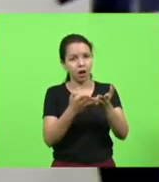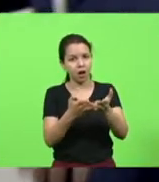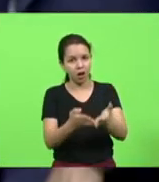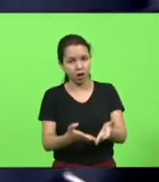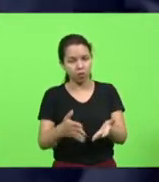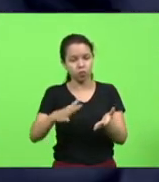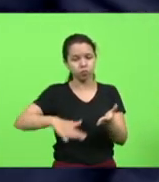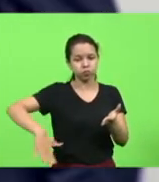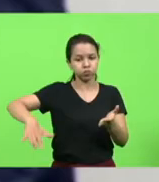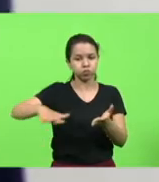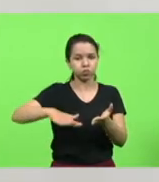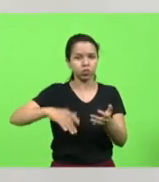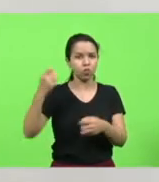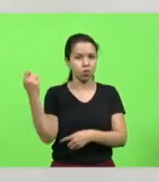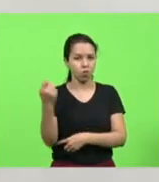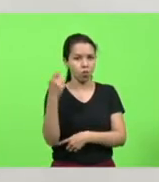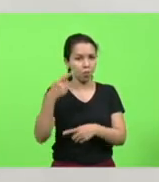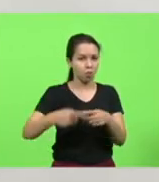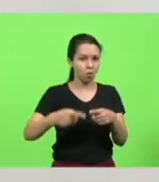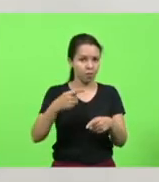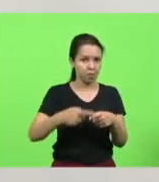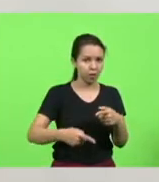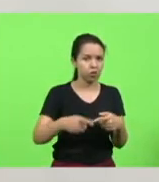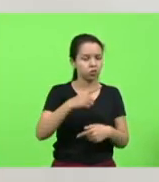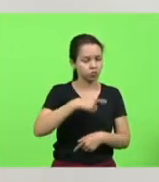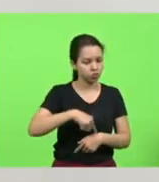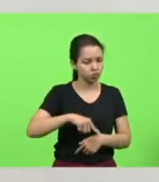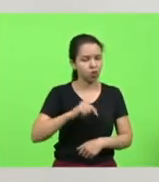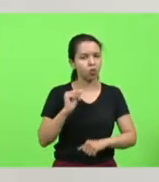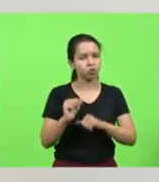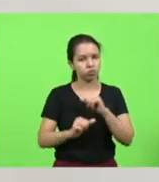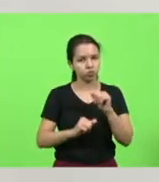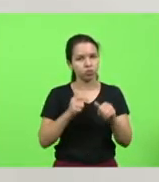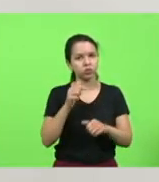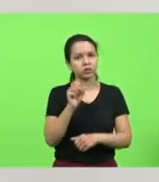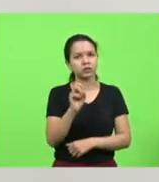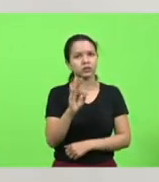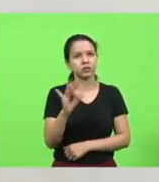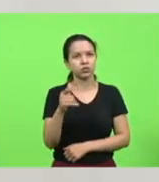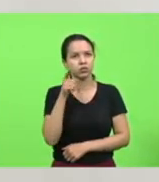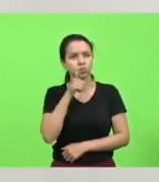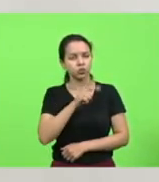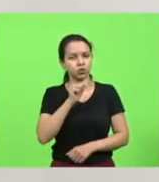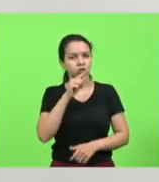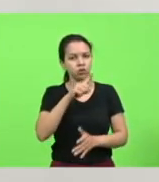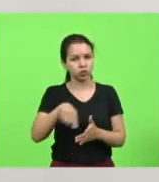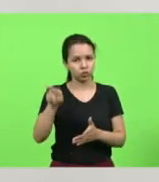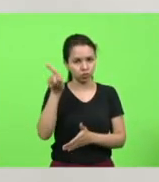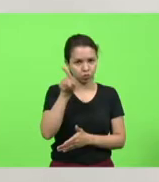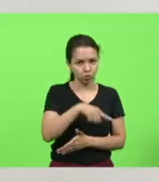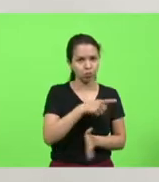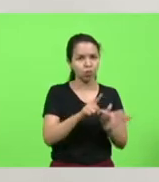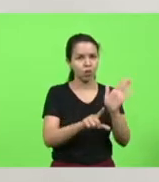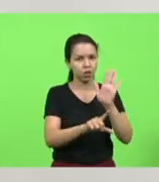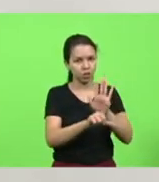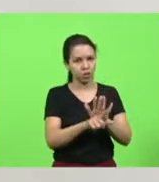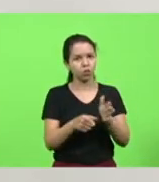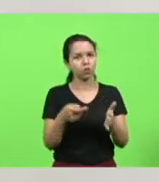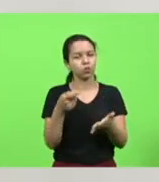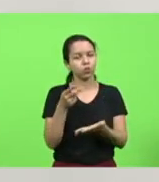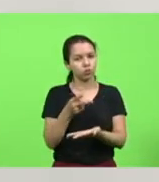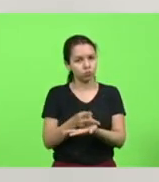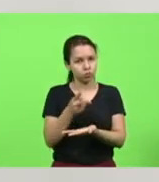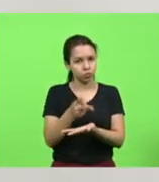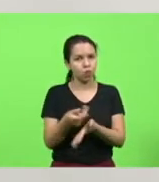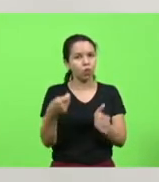mas conseguimos ir para o Supremo, demos a volta por cima, derrubamos a Lei das 12 Milhas e continuamos lutando